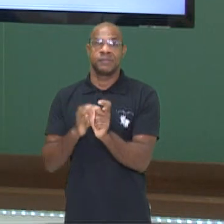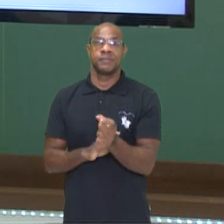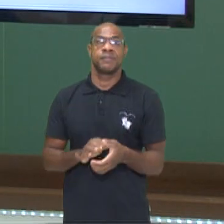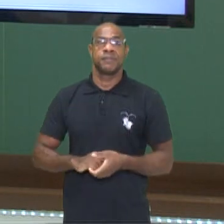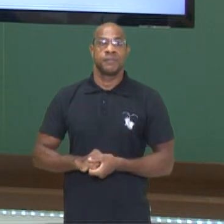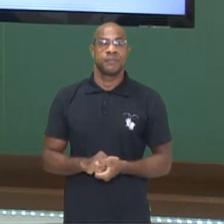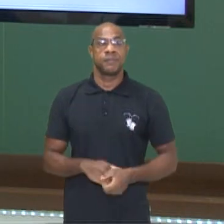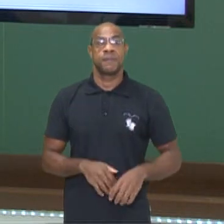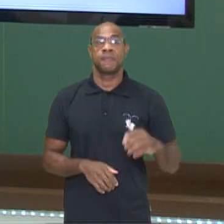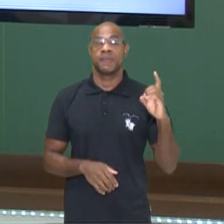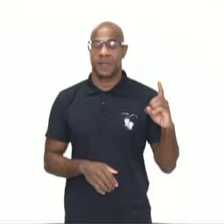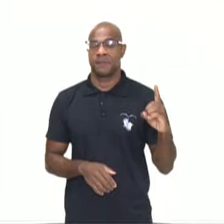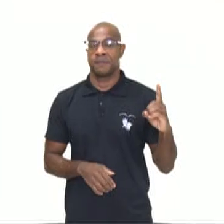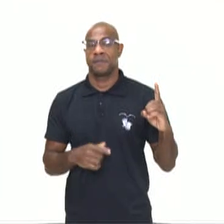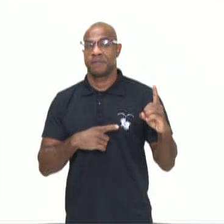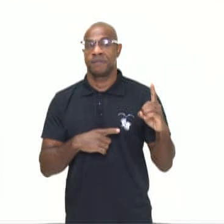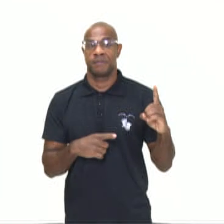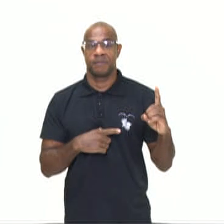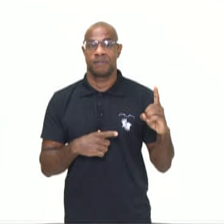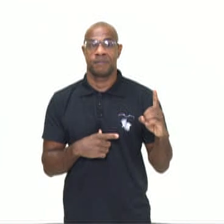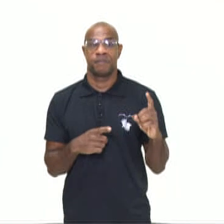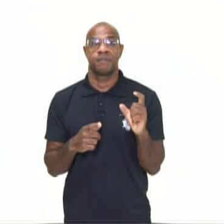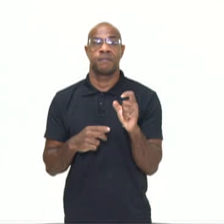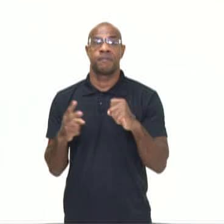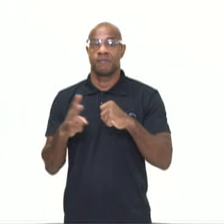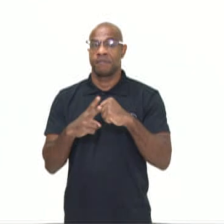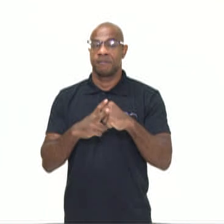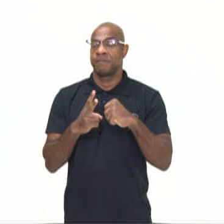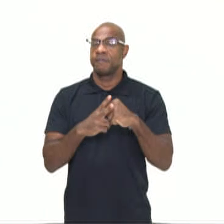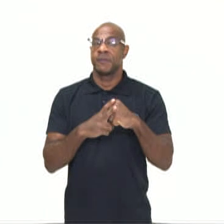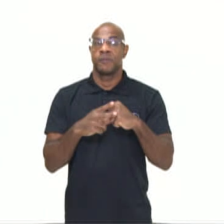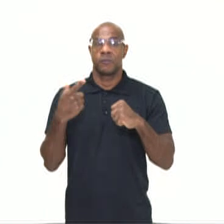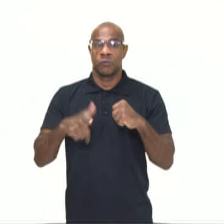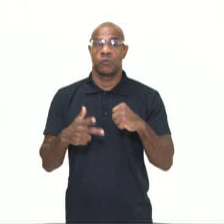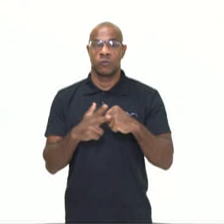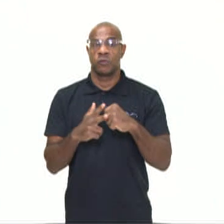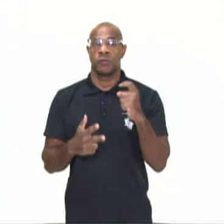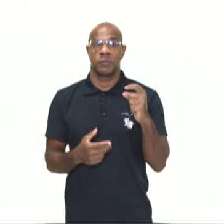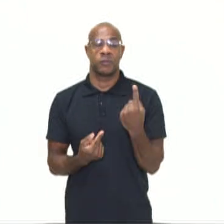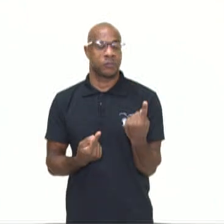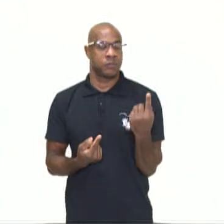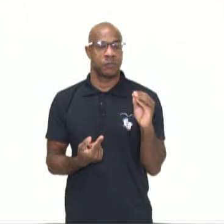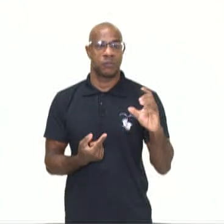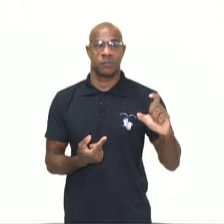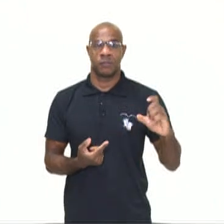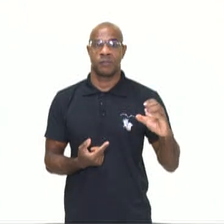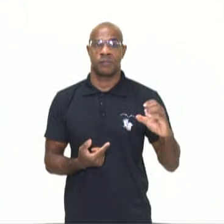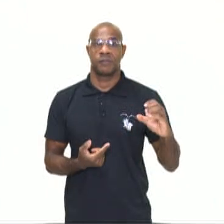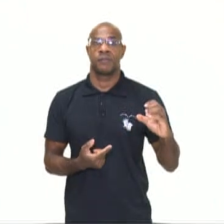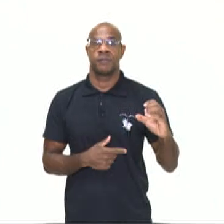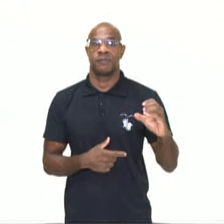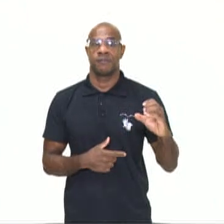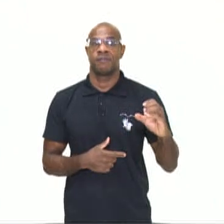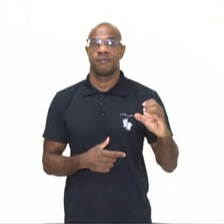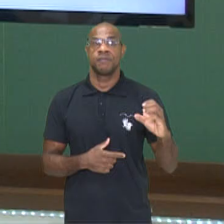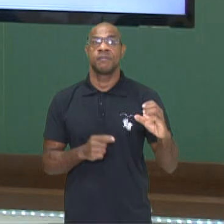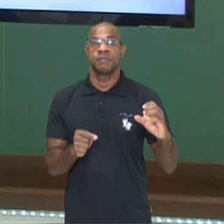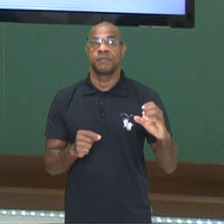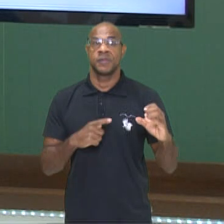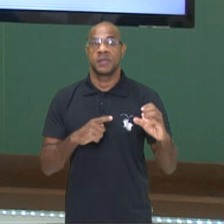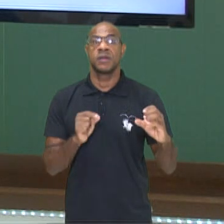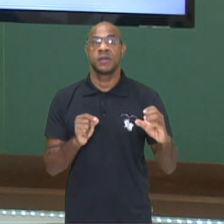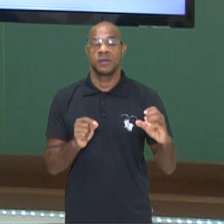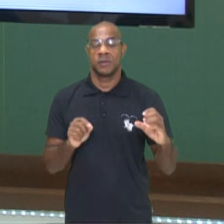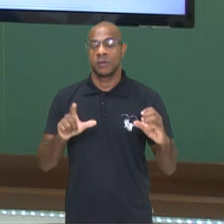sujeito. Letra D, nós temos um predicado verbal novamente. Então, o núcleo é o próprio verbo. Nós temos aqui, no caso, uma